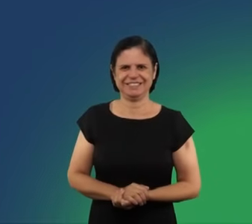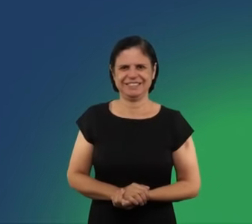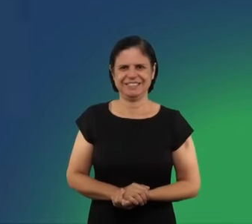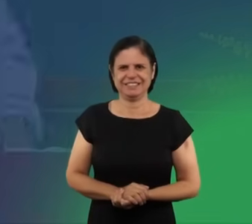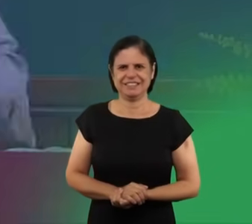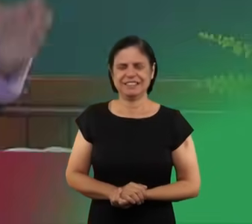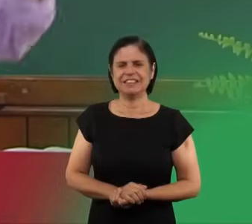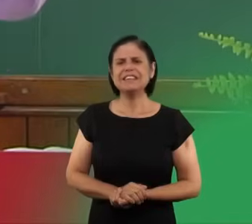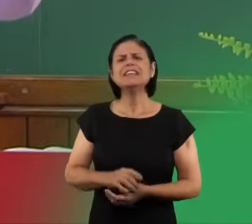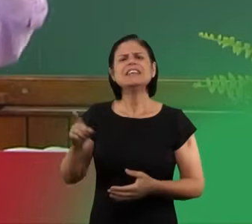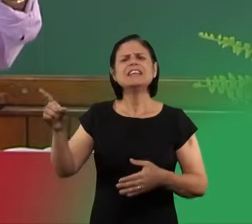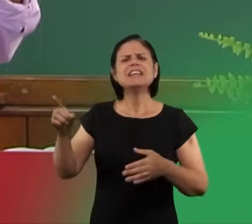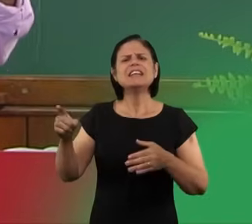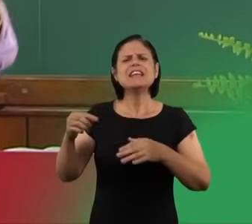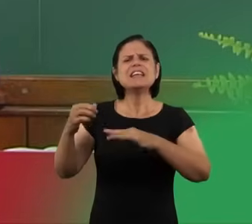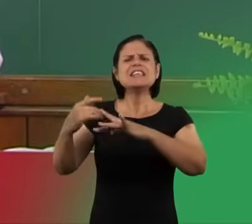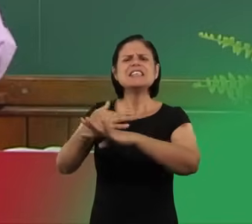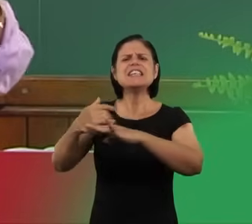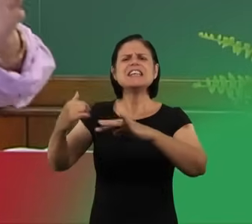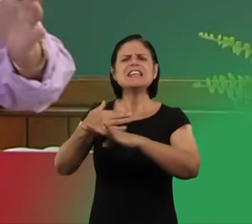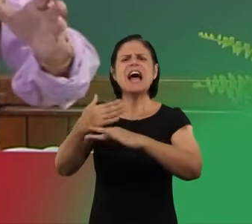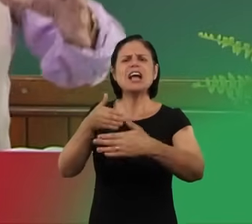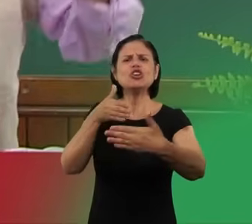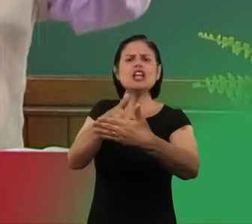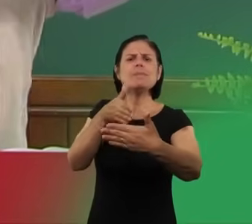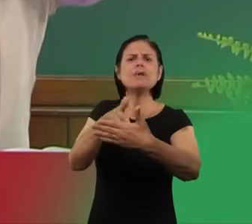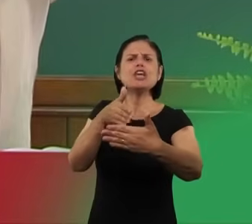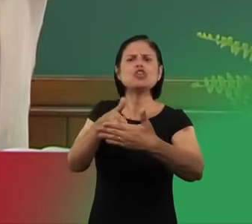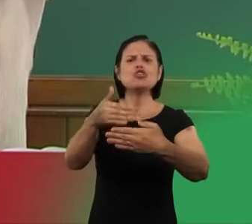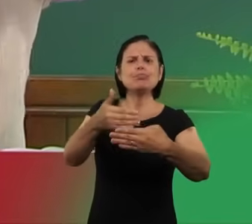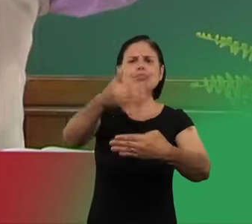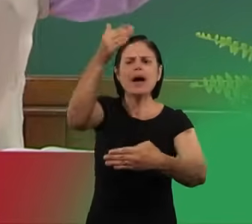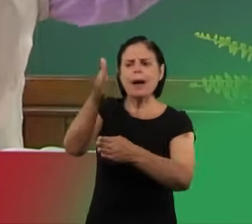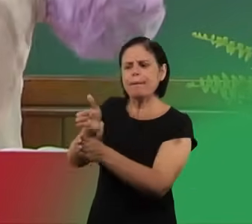Os limites dessa cidade, a cidade que é o